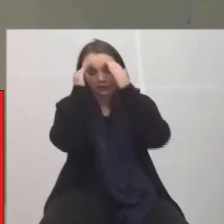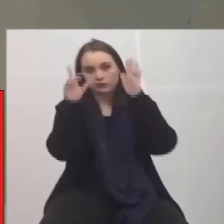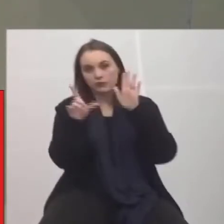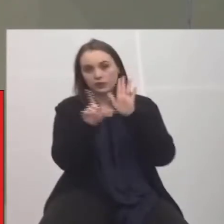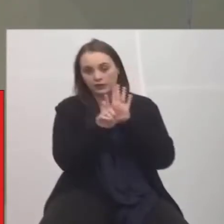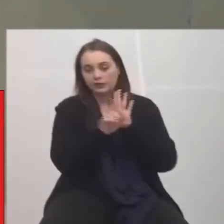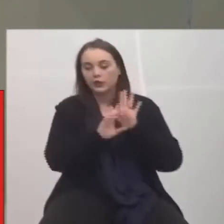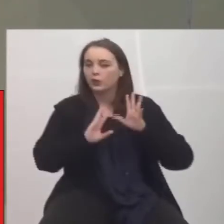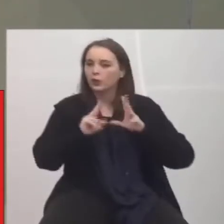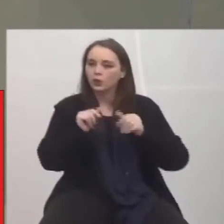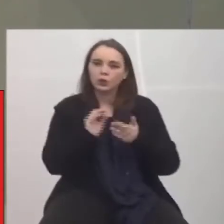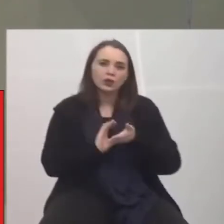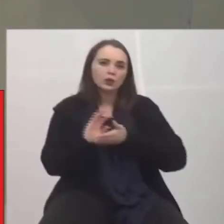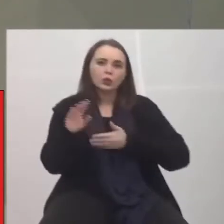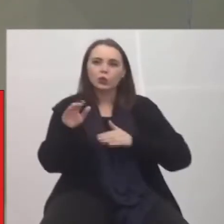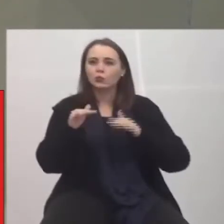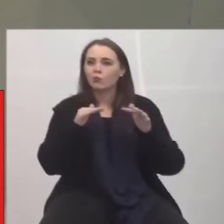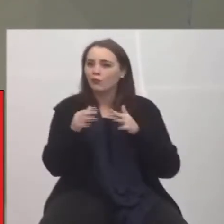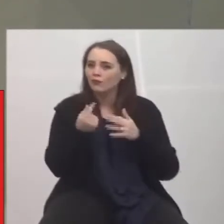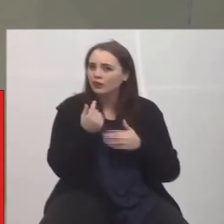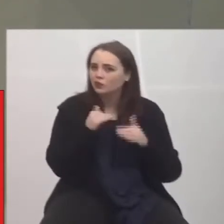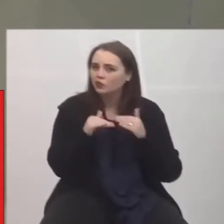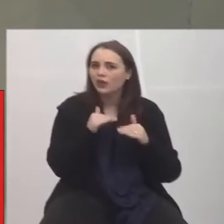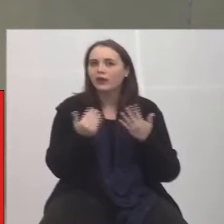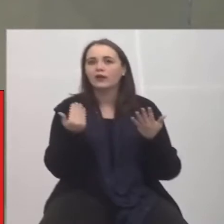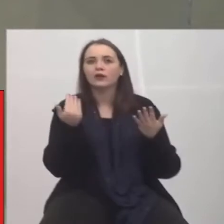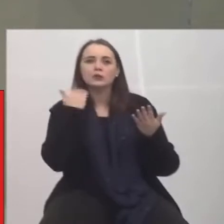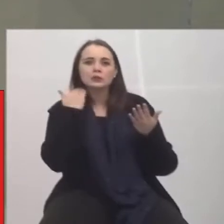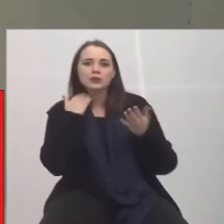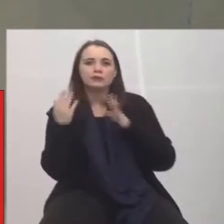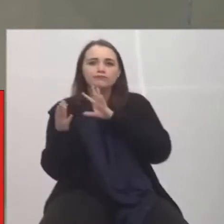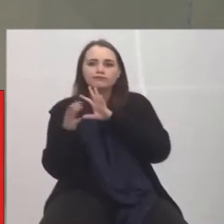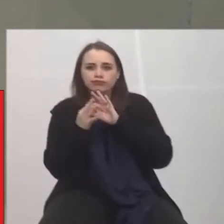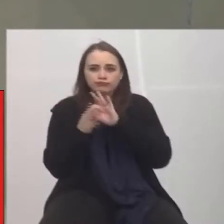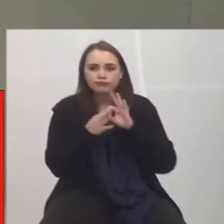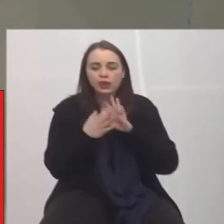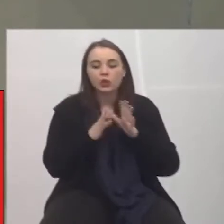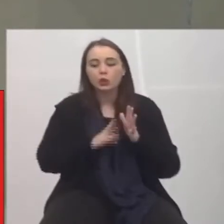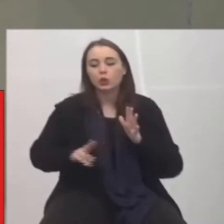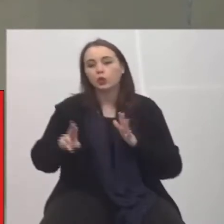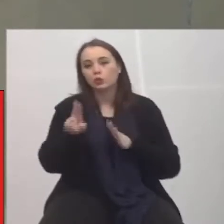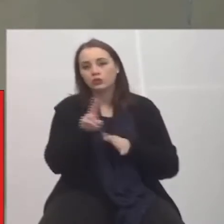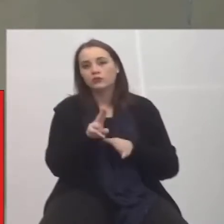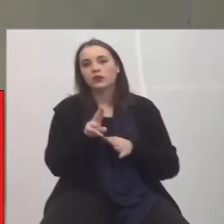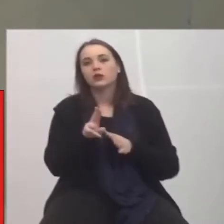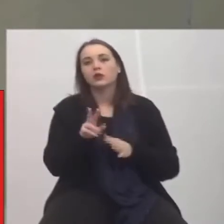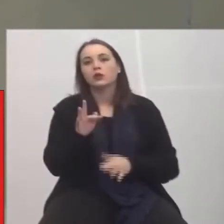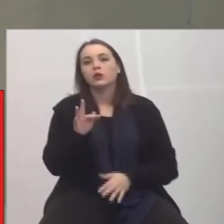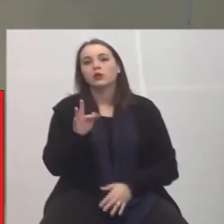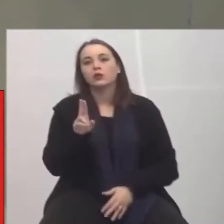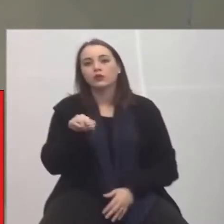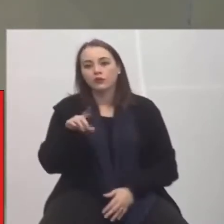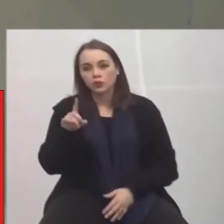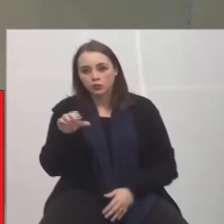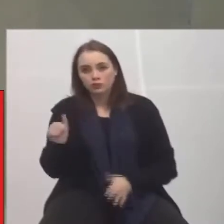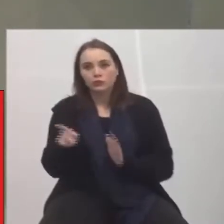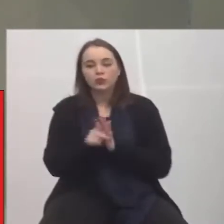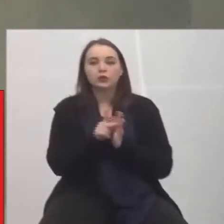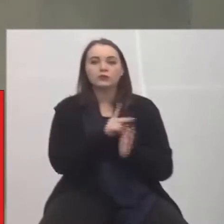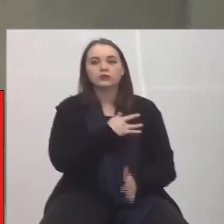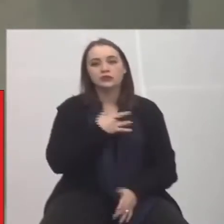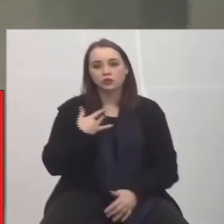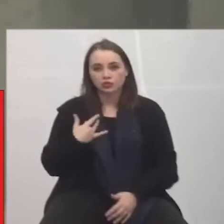os recursos, movimentos das contas vinculadas foram através do Fundo Municipal de Saúde.